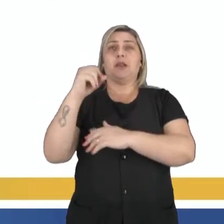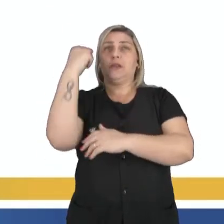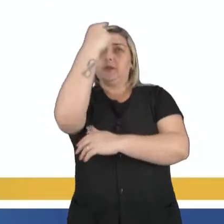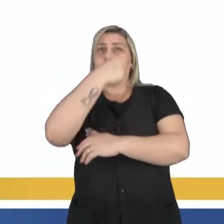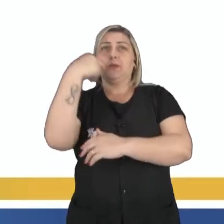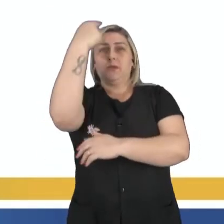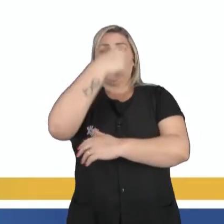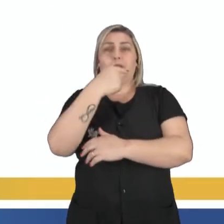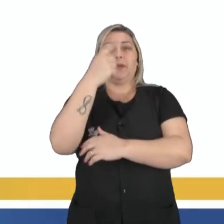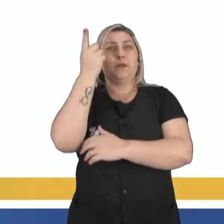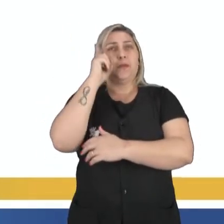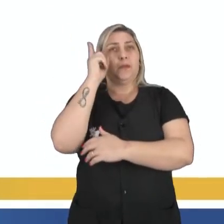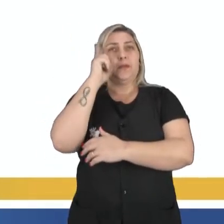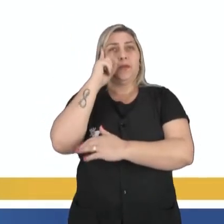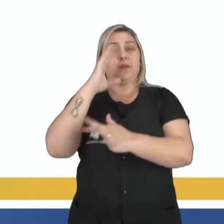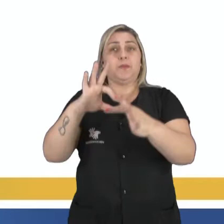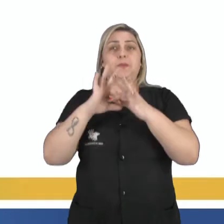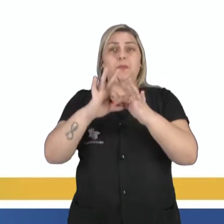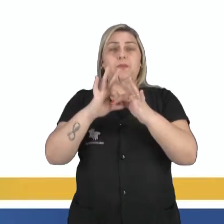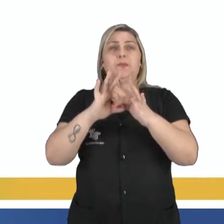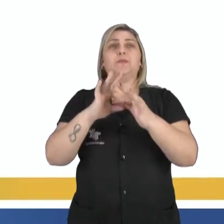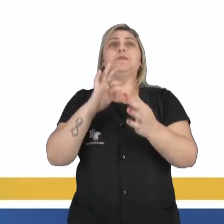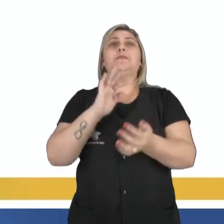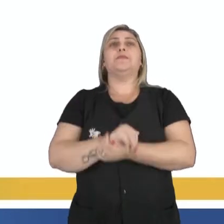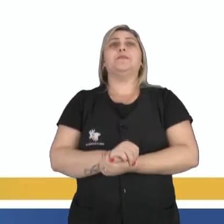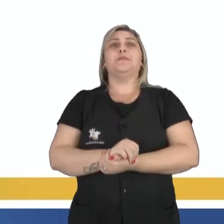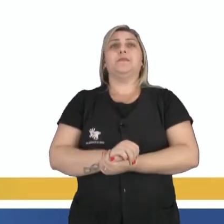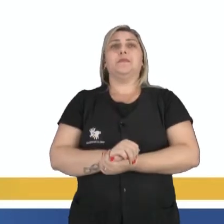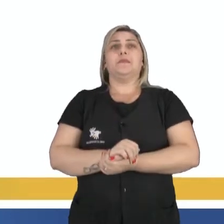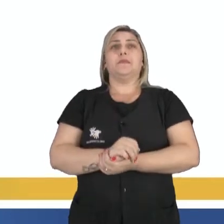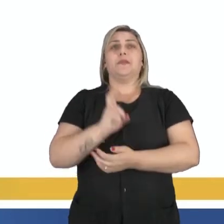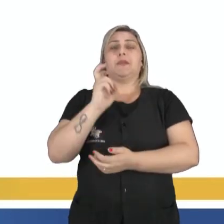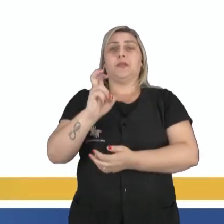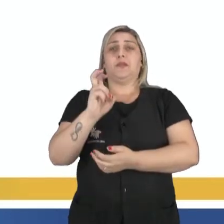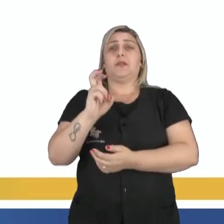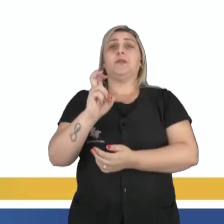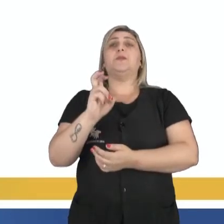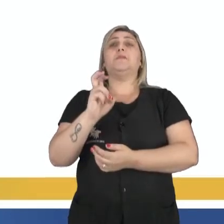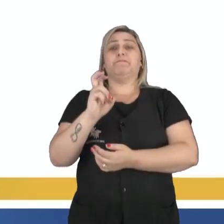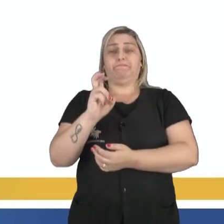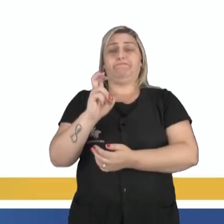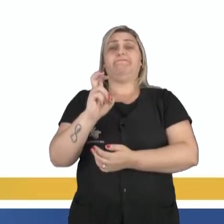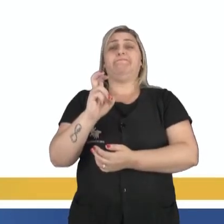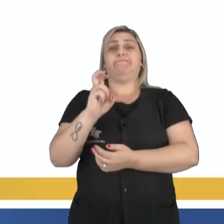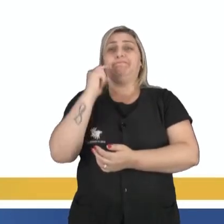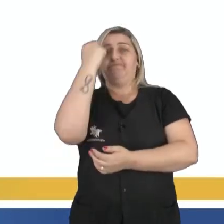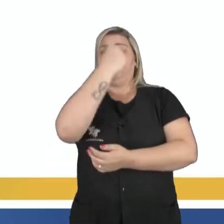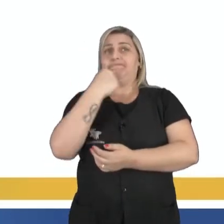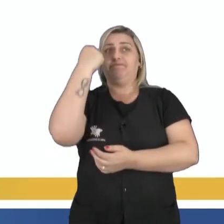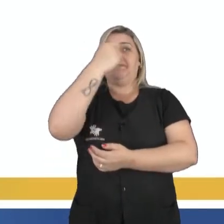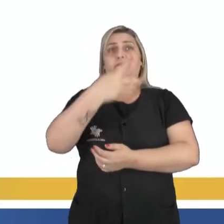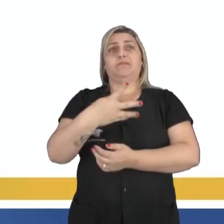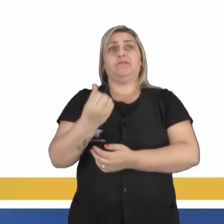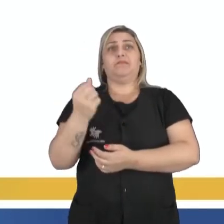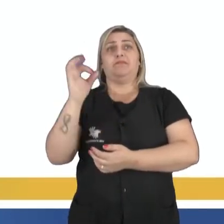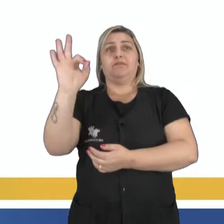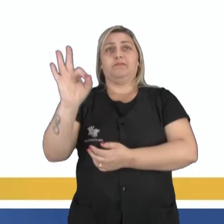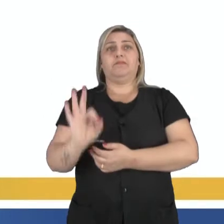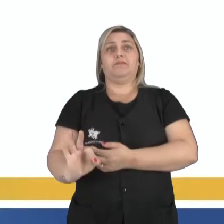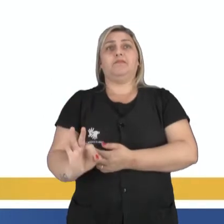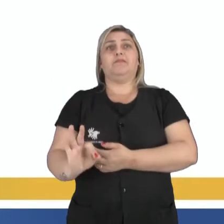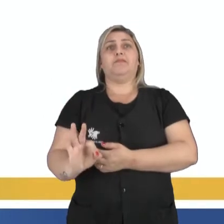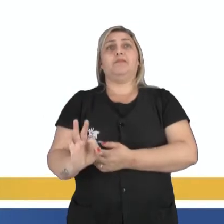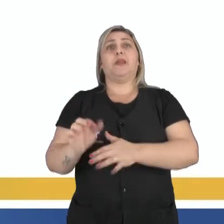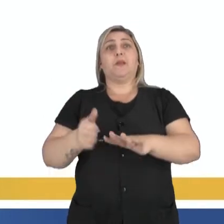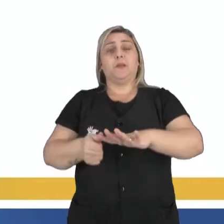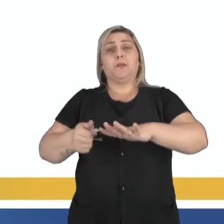10 horas por dia conectadas, a maior parte passa 5 horas na rede. 46%